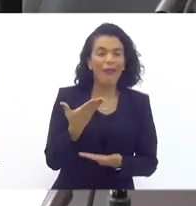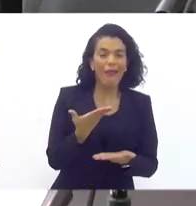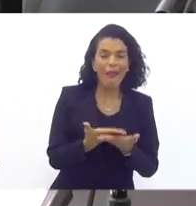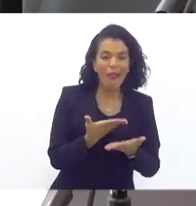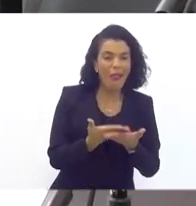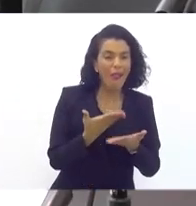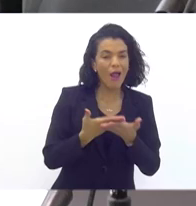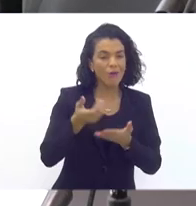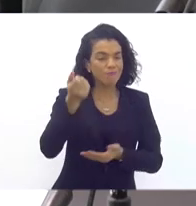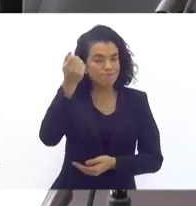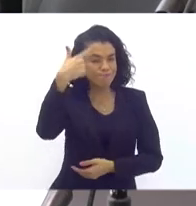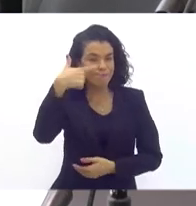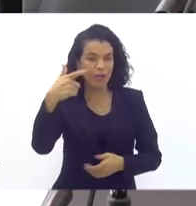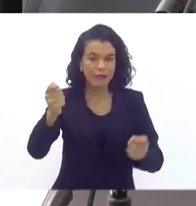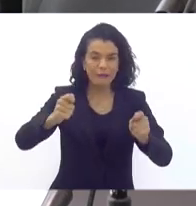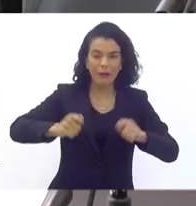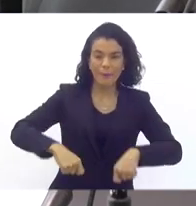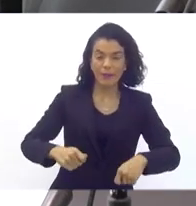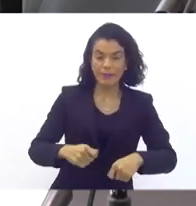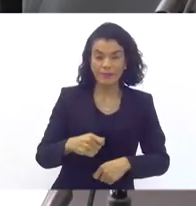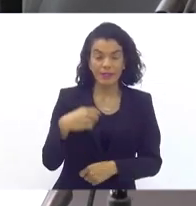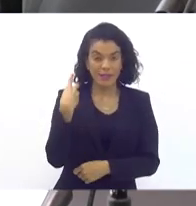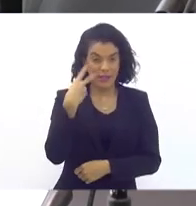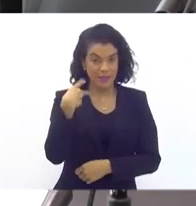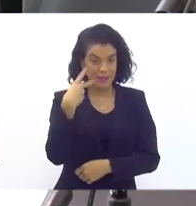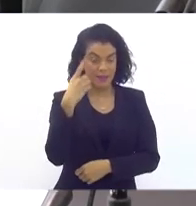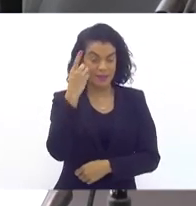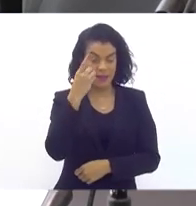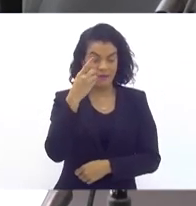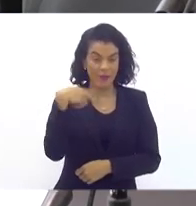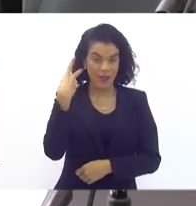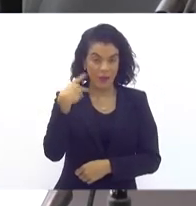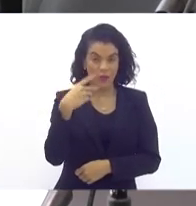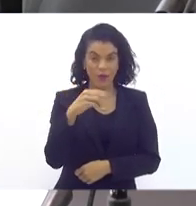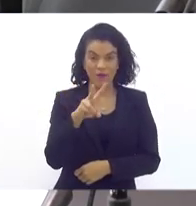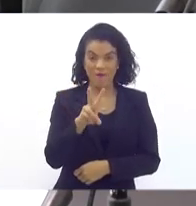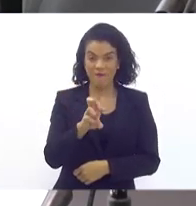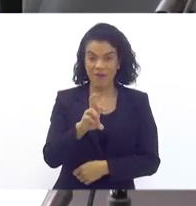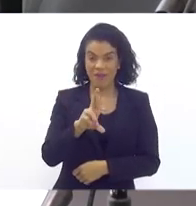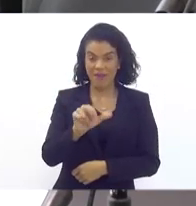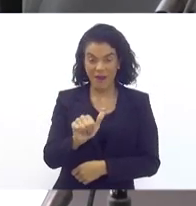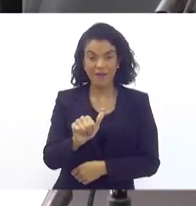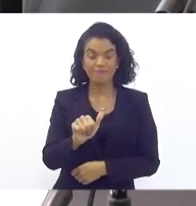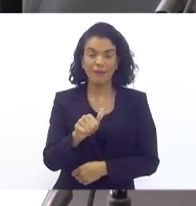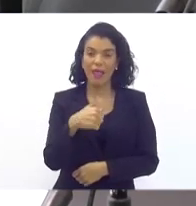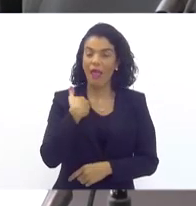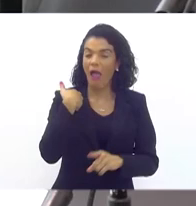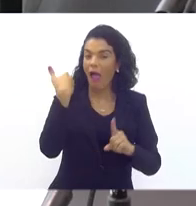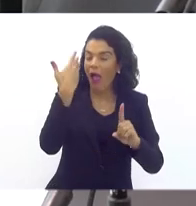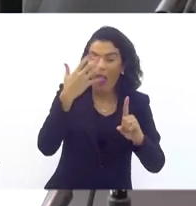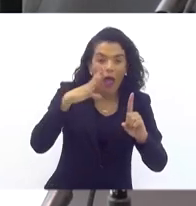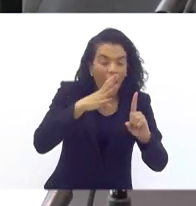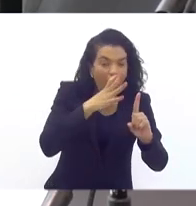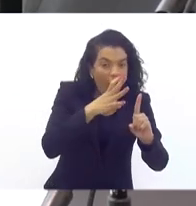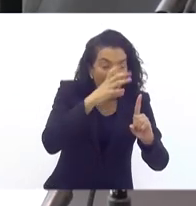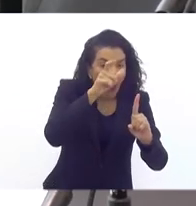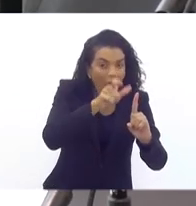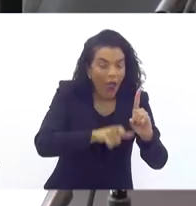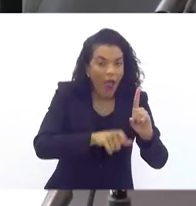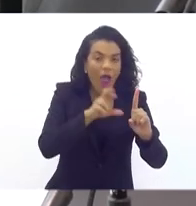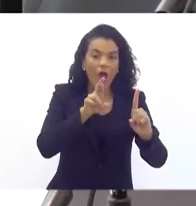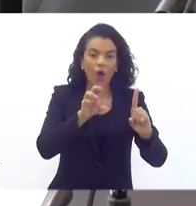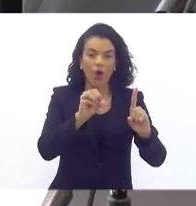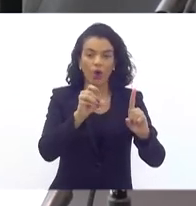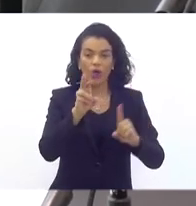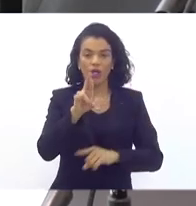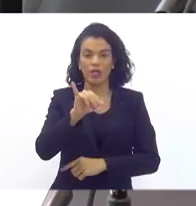talento incompetência e a vereadora Vera Lins é fã dele Vera vem do quadro Estadual não é porque